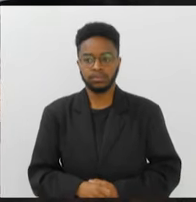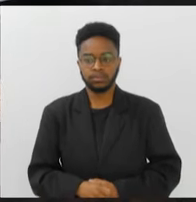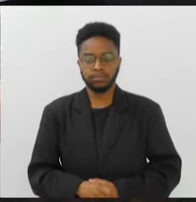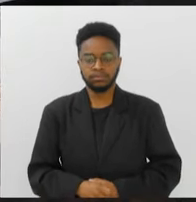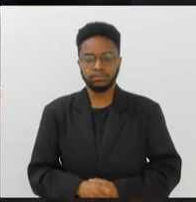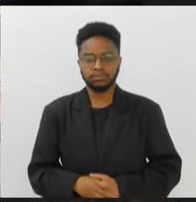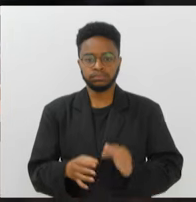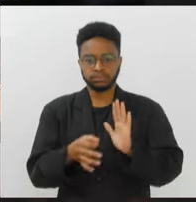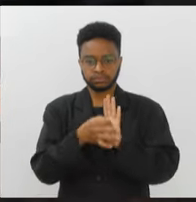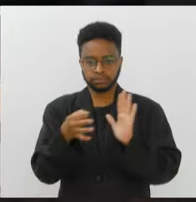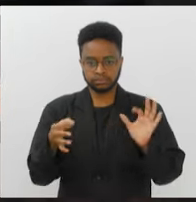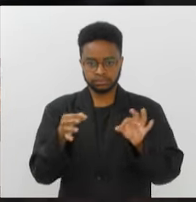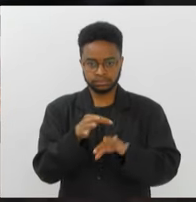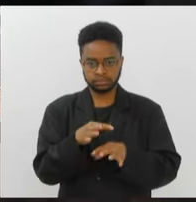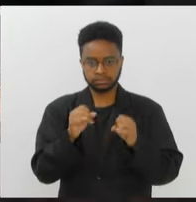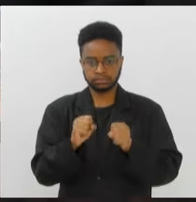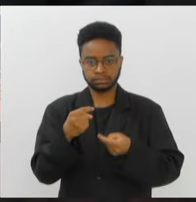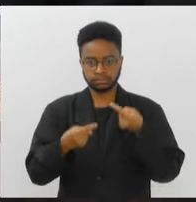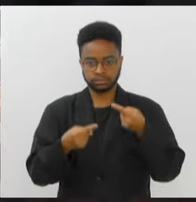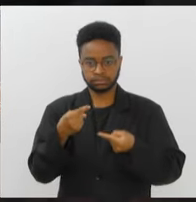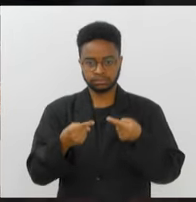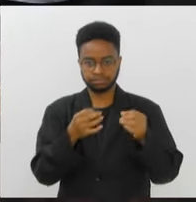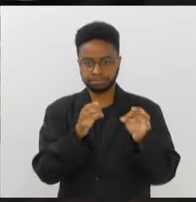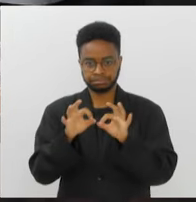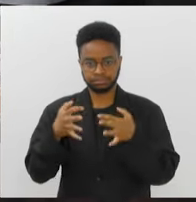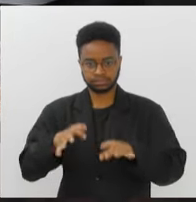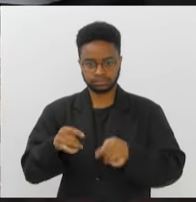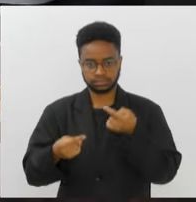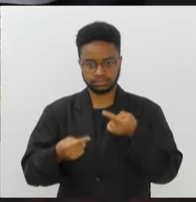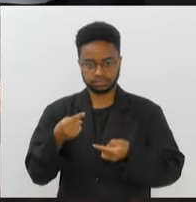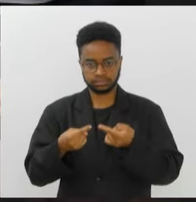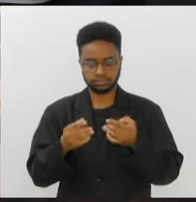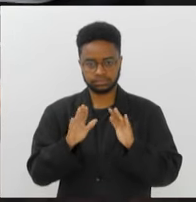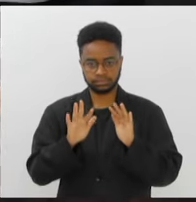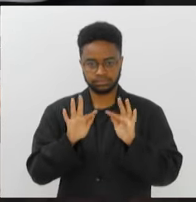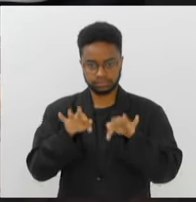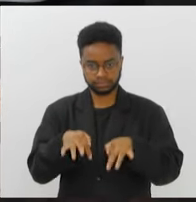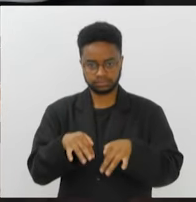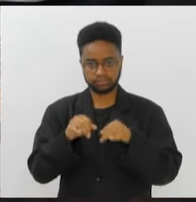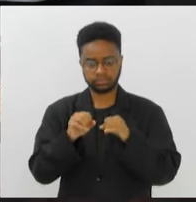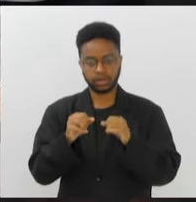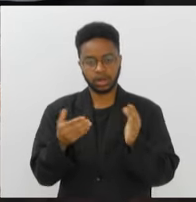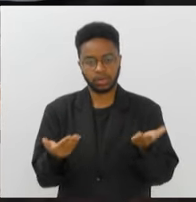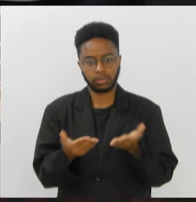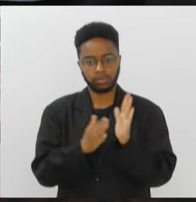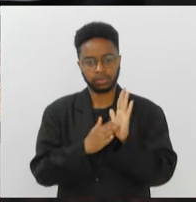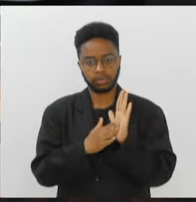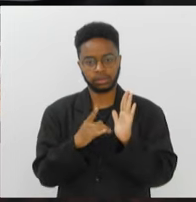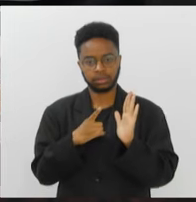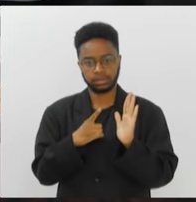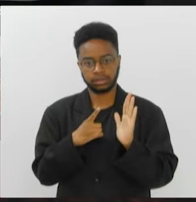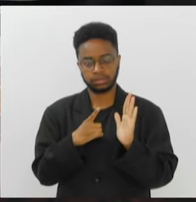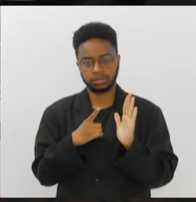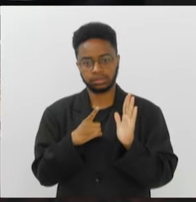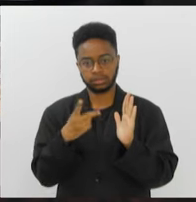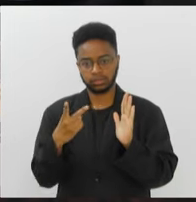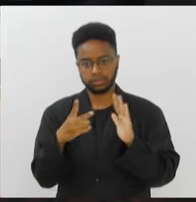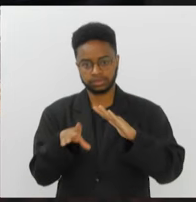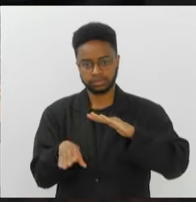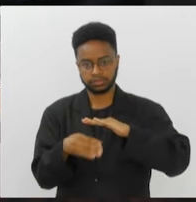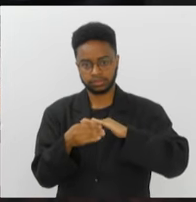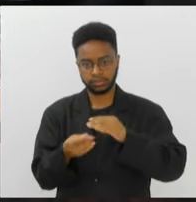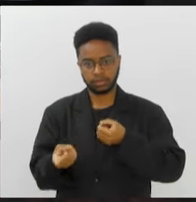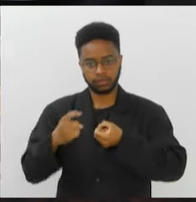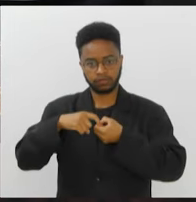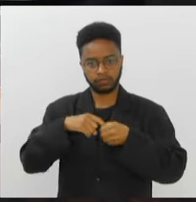Com parecer emitido, em discussão. Não havendo quem queira discutir, encerrada a discussão, a presente proposta recebeu duas emendas